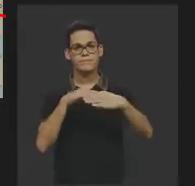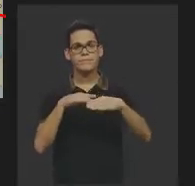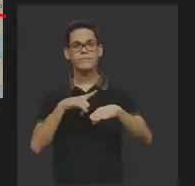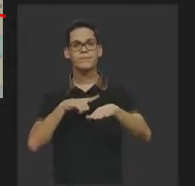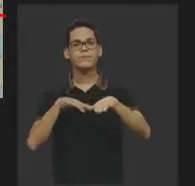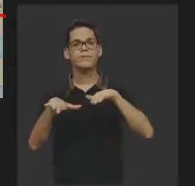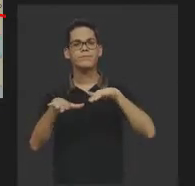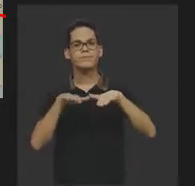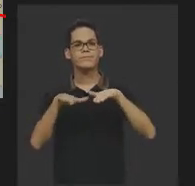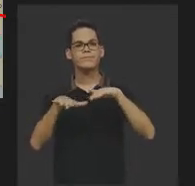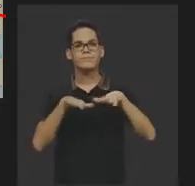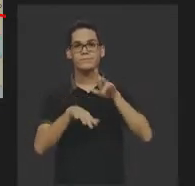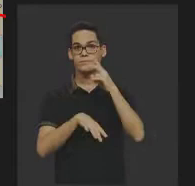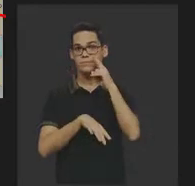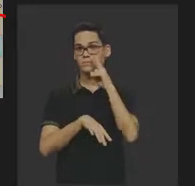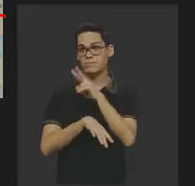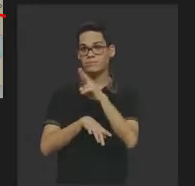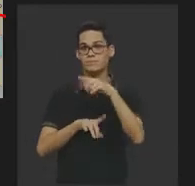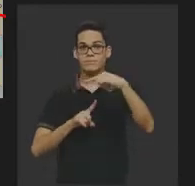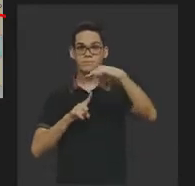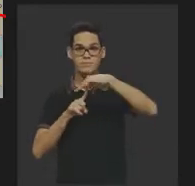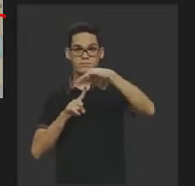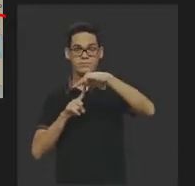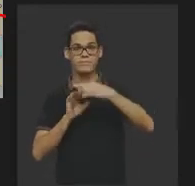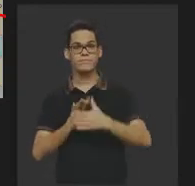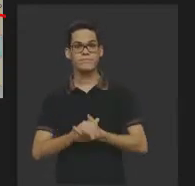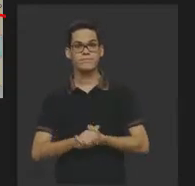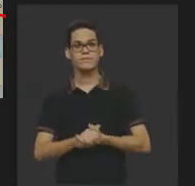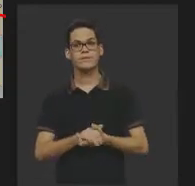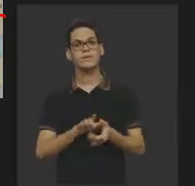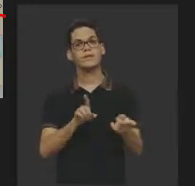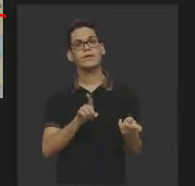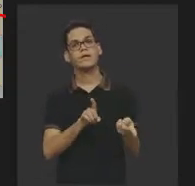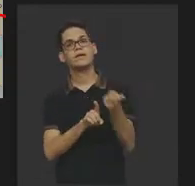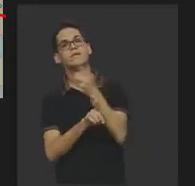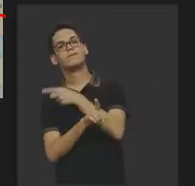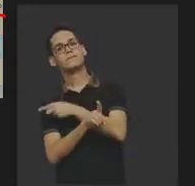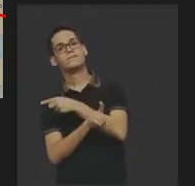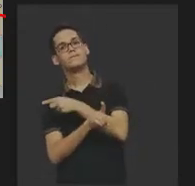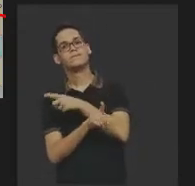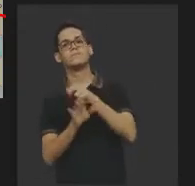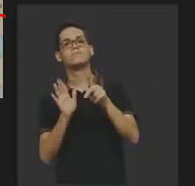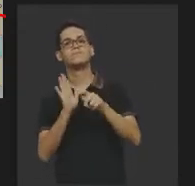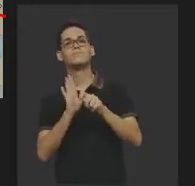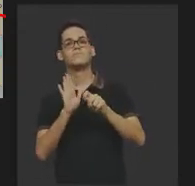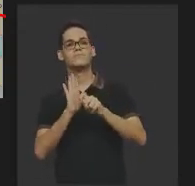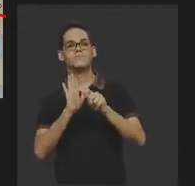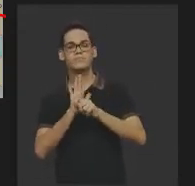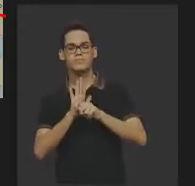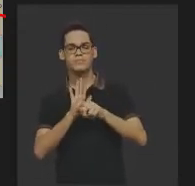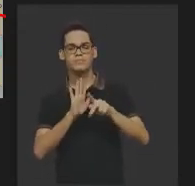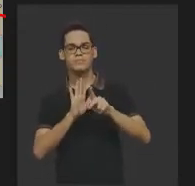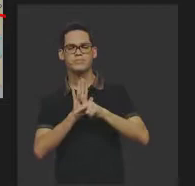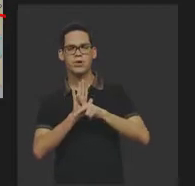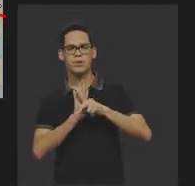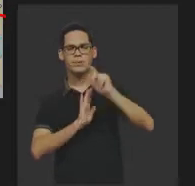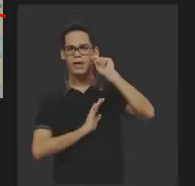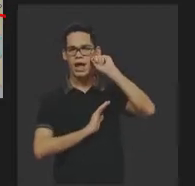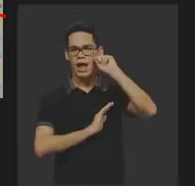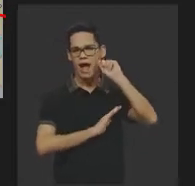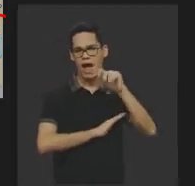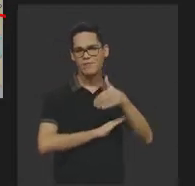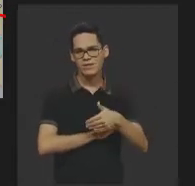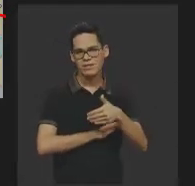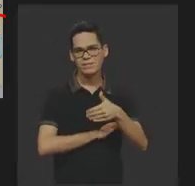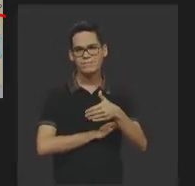movimento, olhando para a seta dela aqui, ela tem um movimento contrário à placa africana, então é um movimento de afastamento. Então,